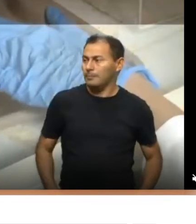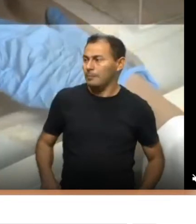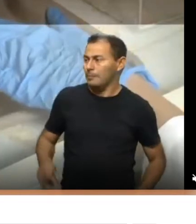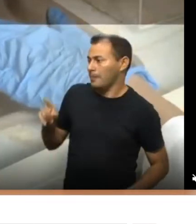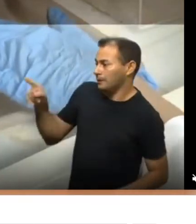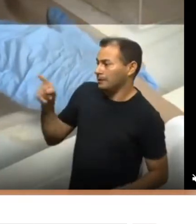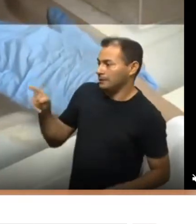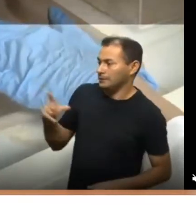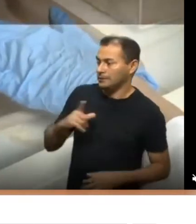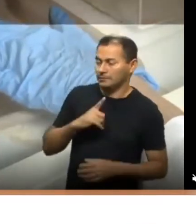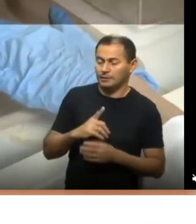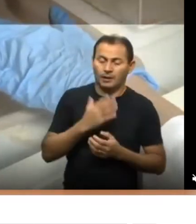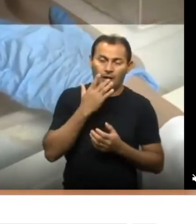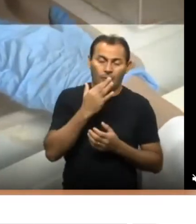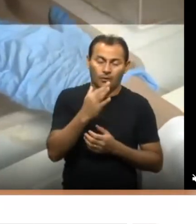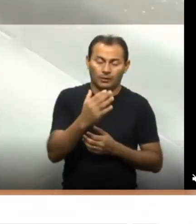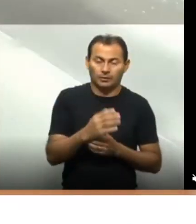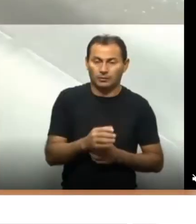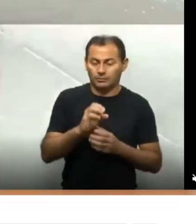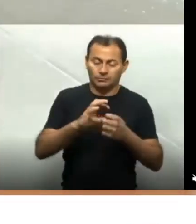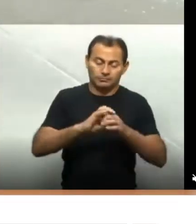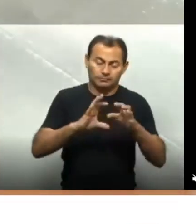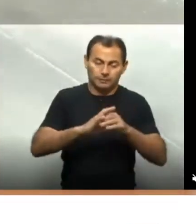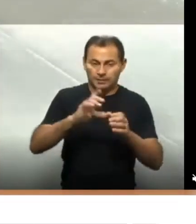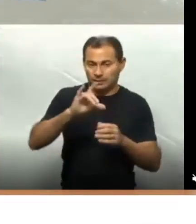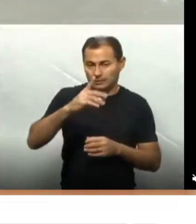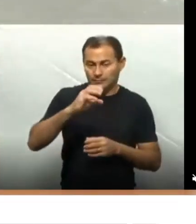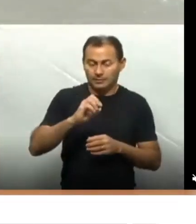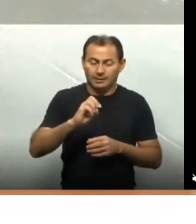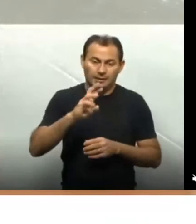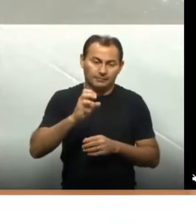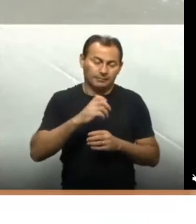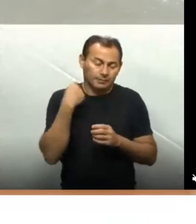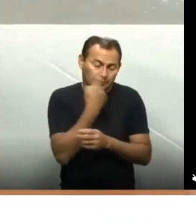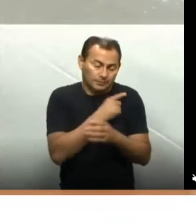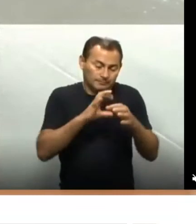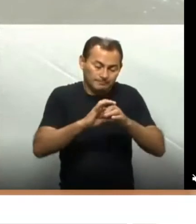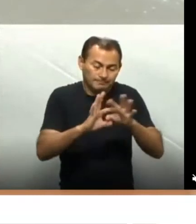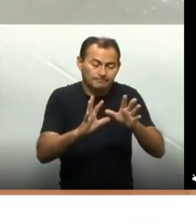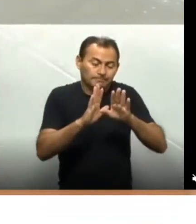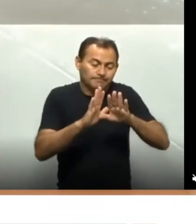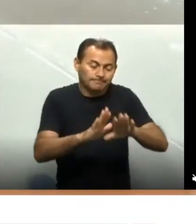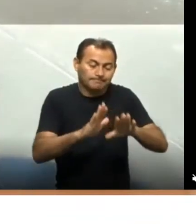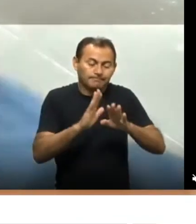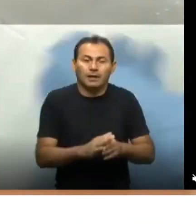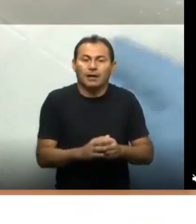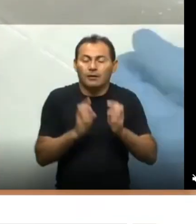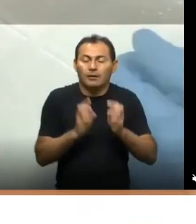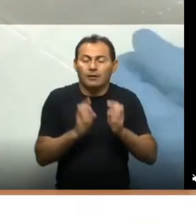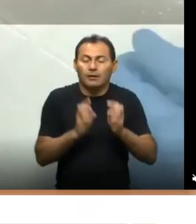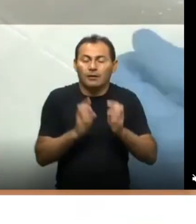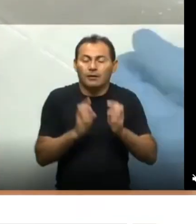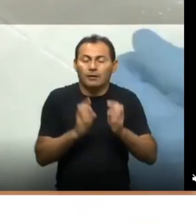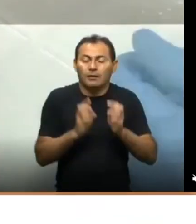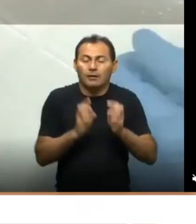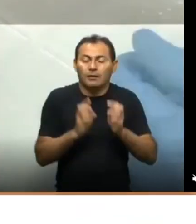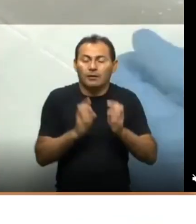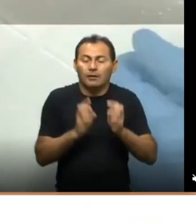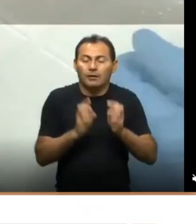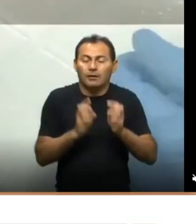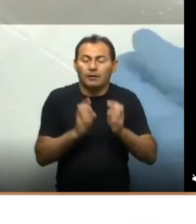mesma cor. A gente vai colocar na bancada e esperar um tempo para a reação. Ó, no segundo tempo, né, de um tempo, a